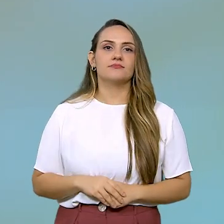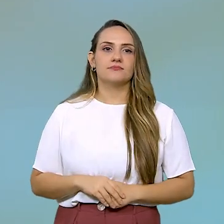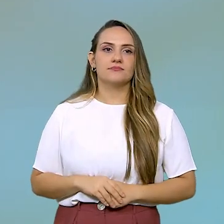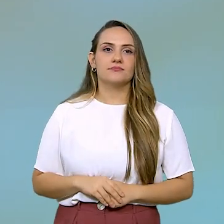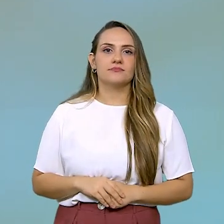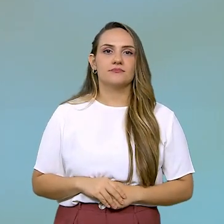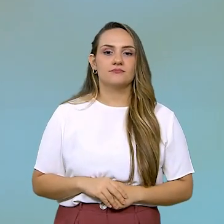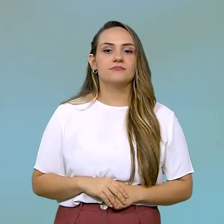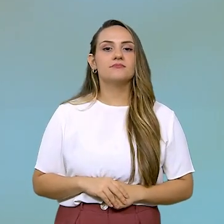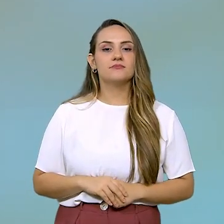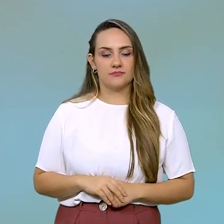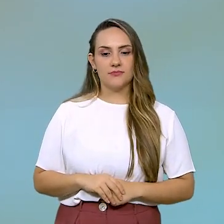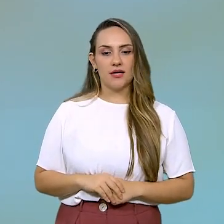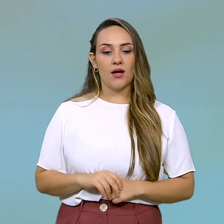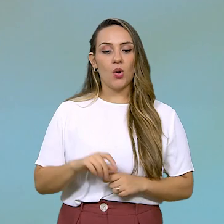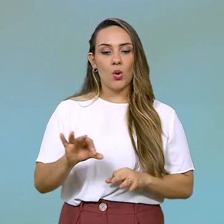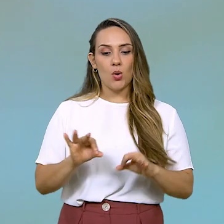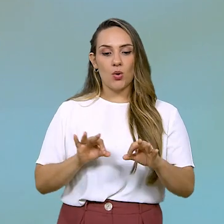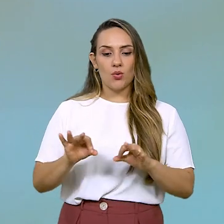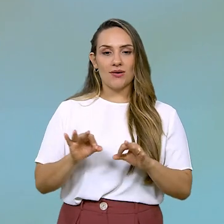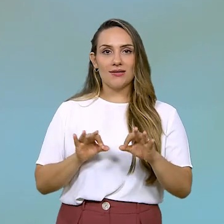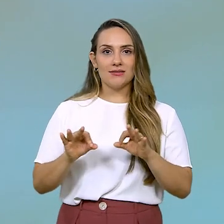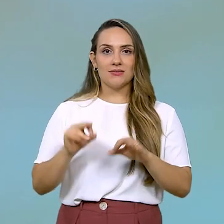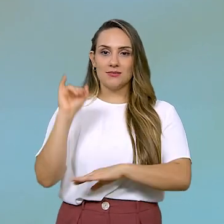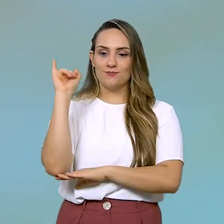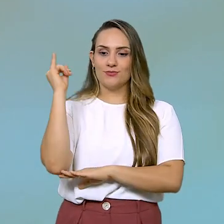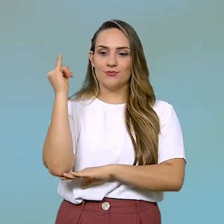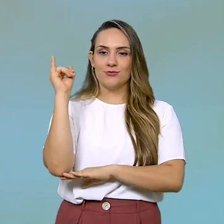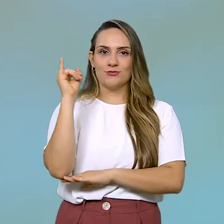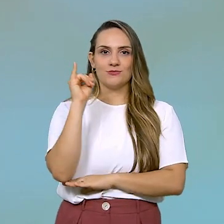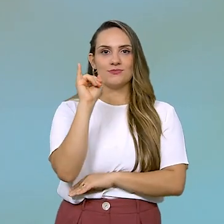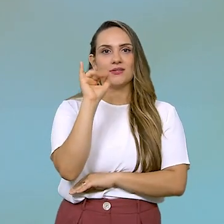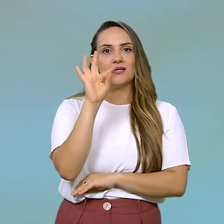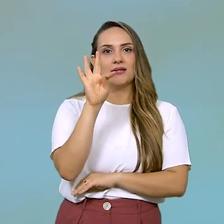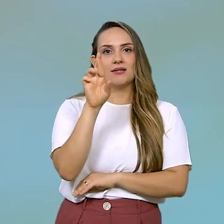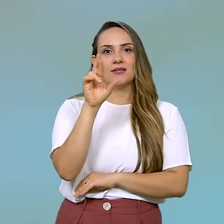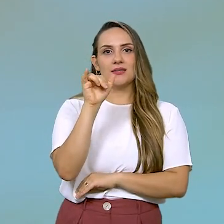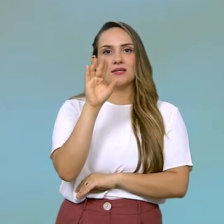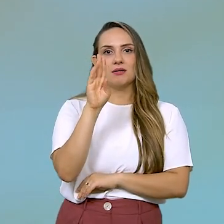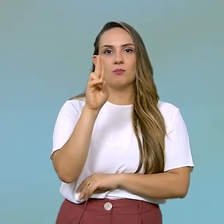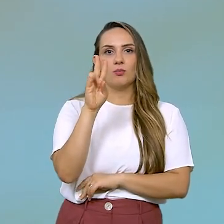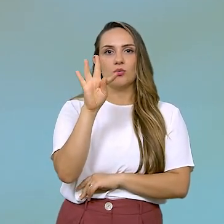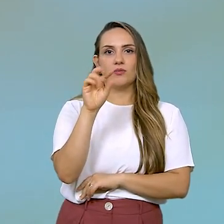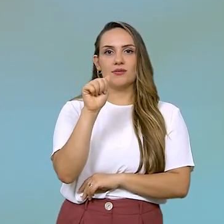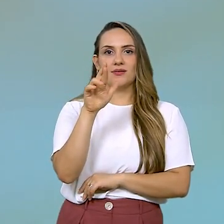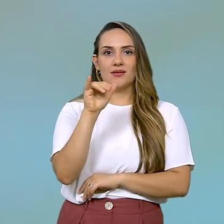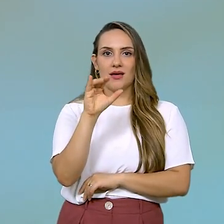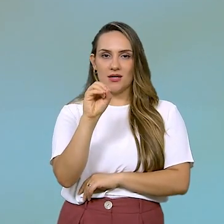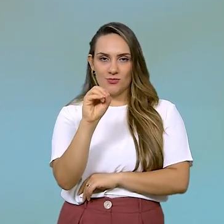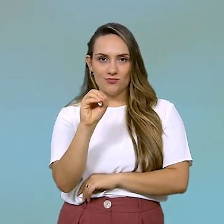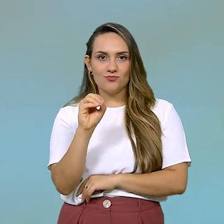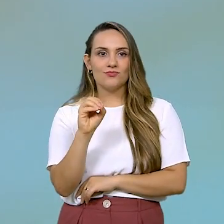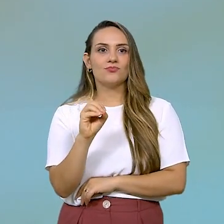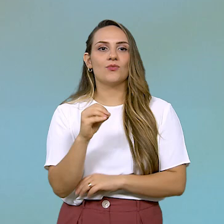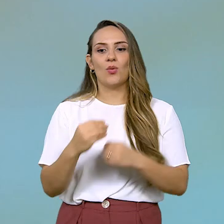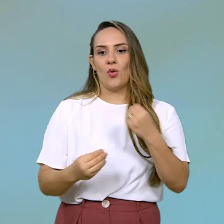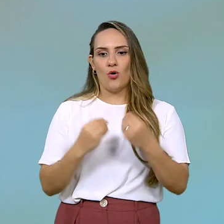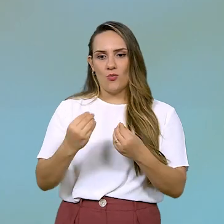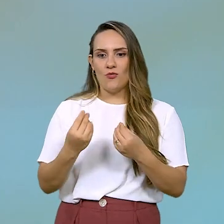de muitas pessoas, a organização e o planejamento tributário, porque janeiro está logo aí. E a gente vai discutir